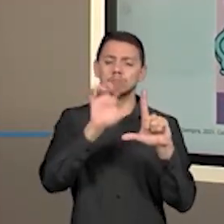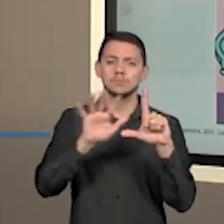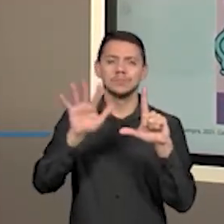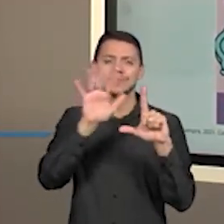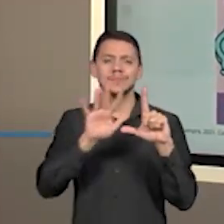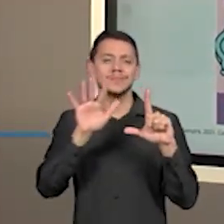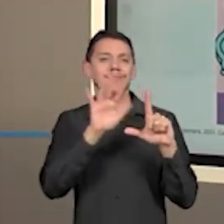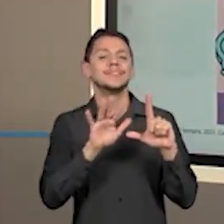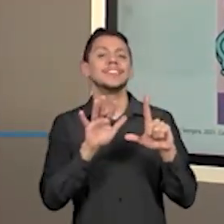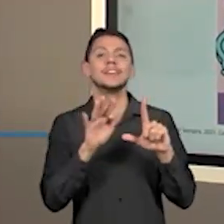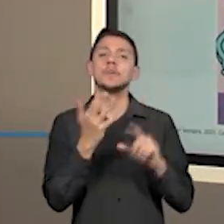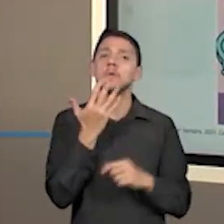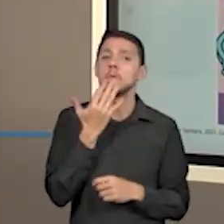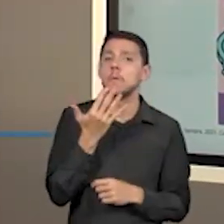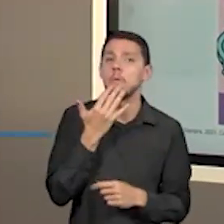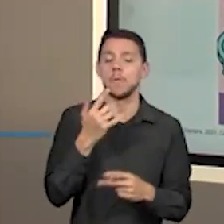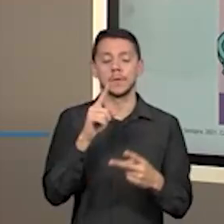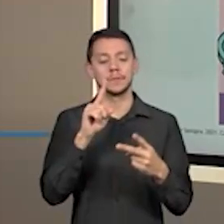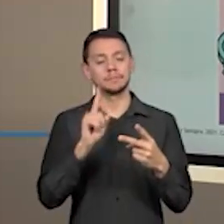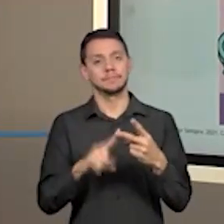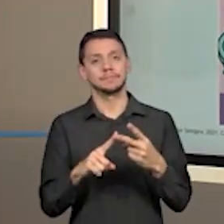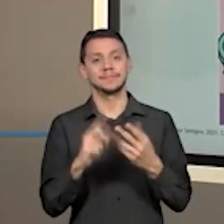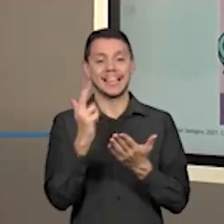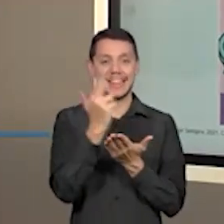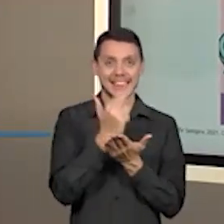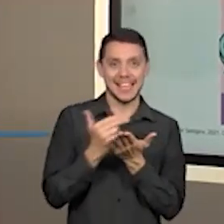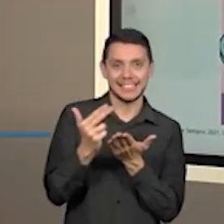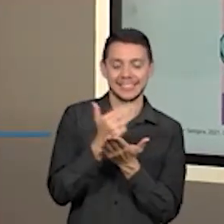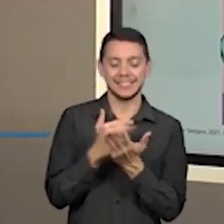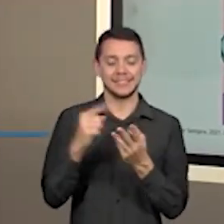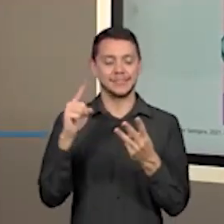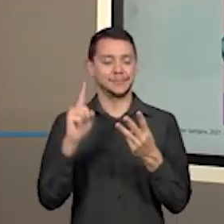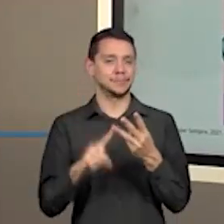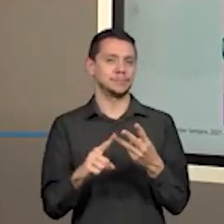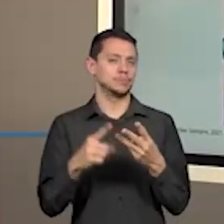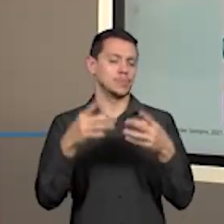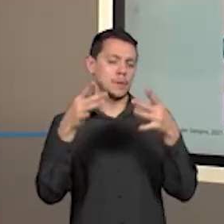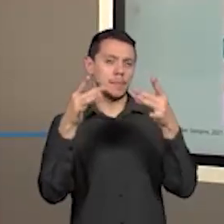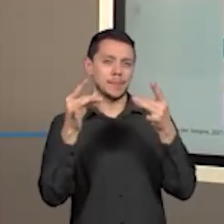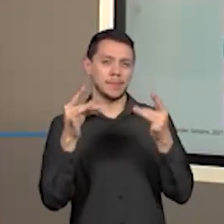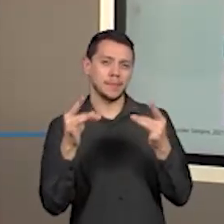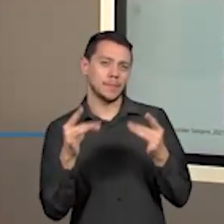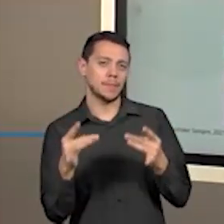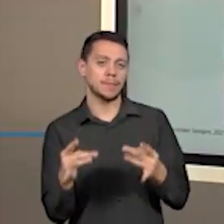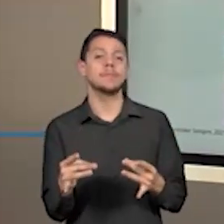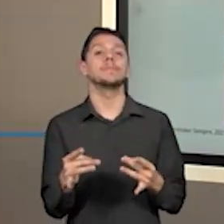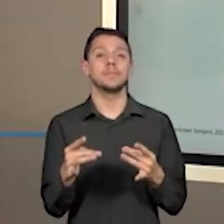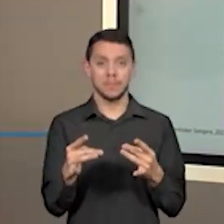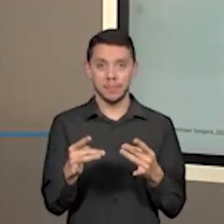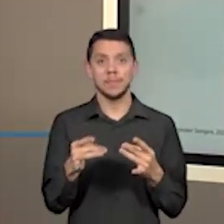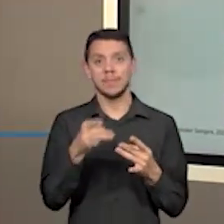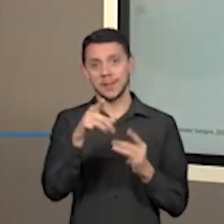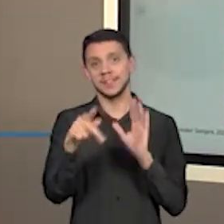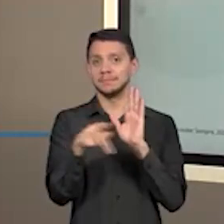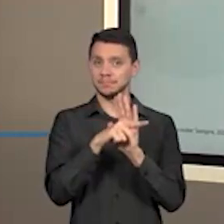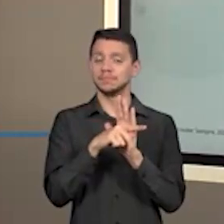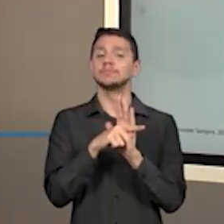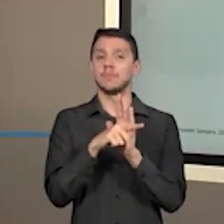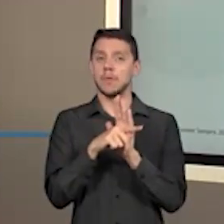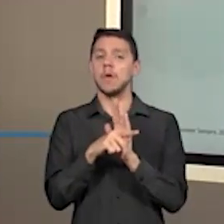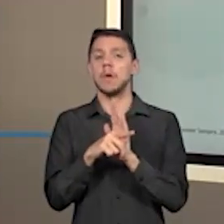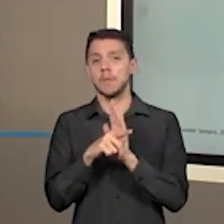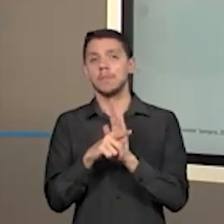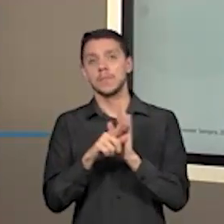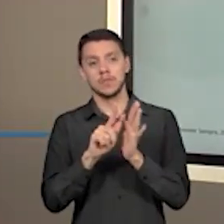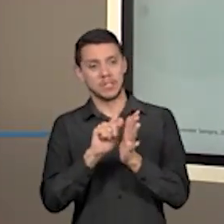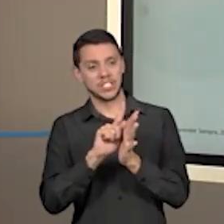relação a cores, desenhos, os detalhes que caracterizam esse gênero textual, que são as tirinhas. Tudo isso comunica e faz